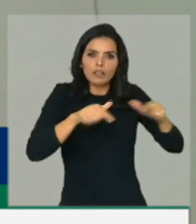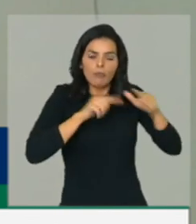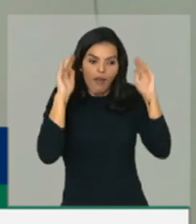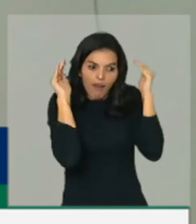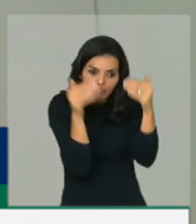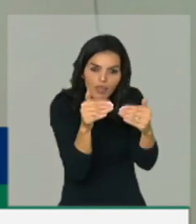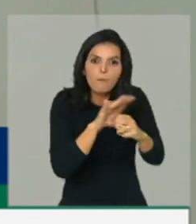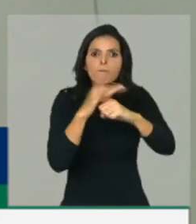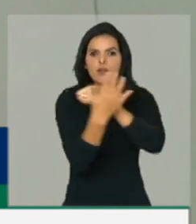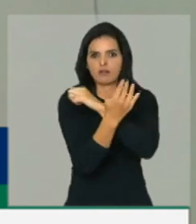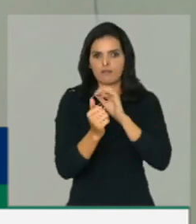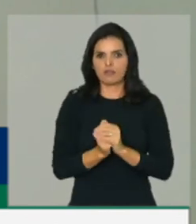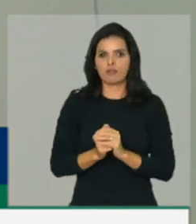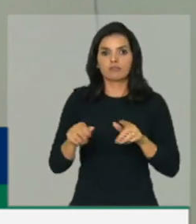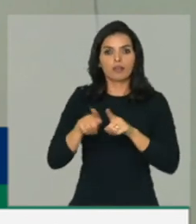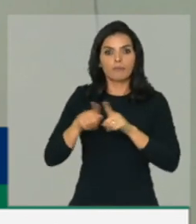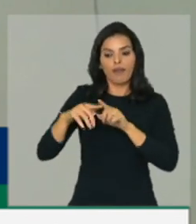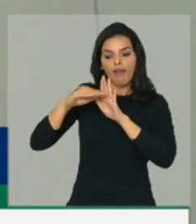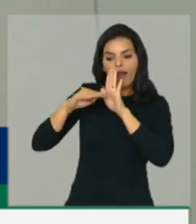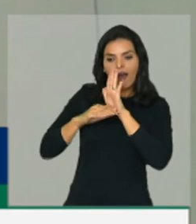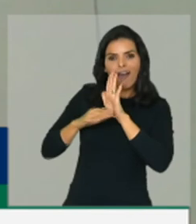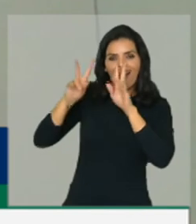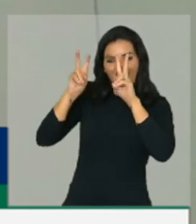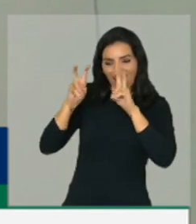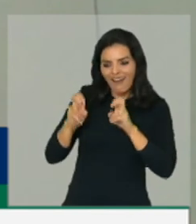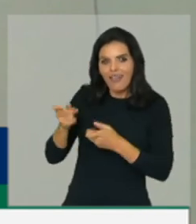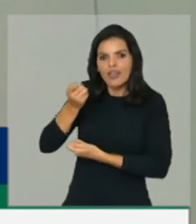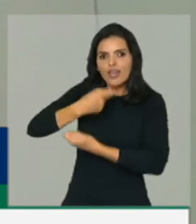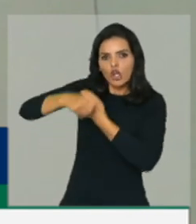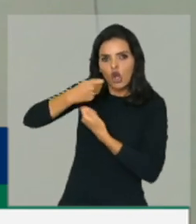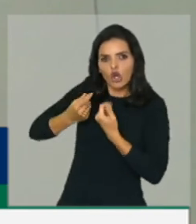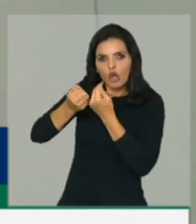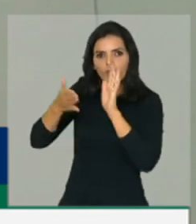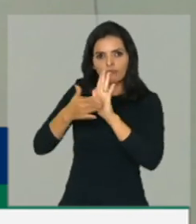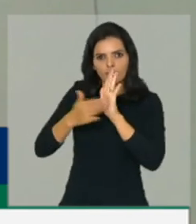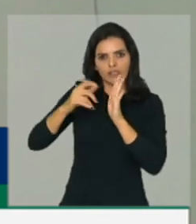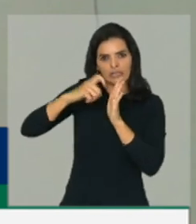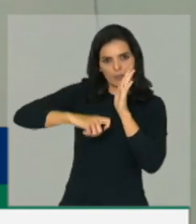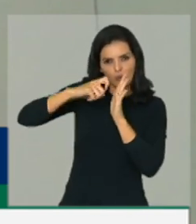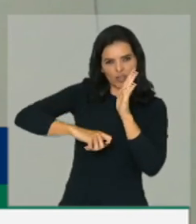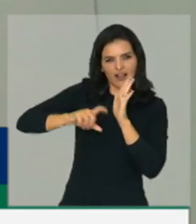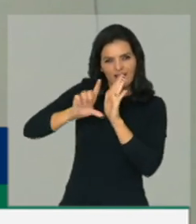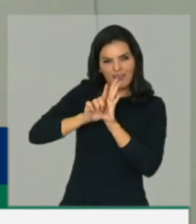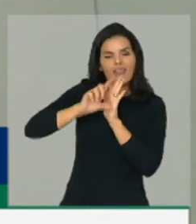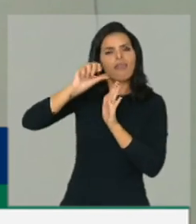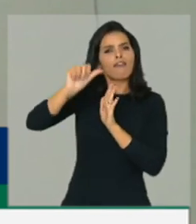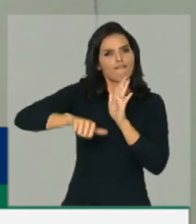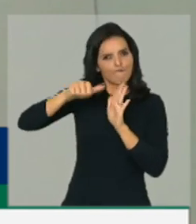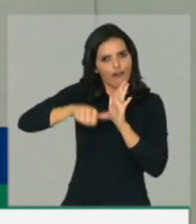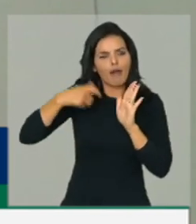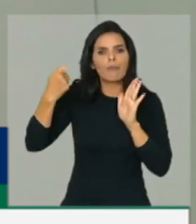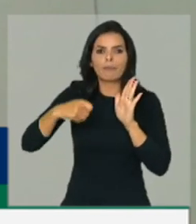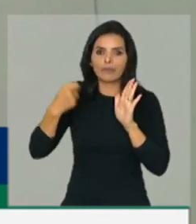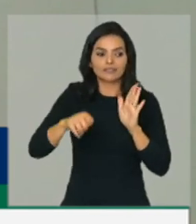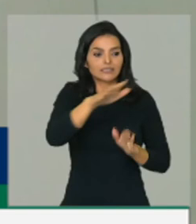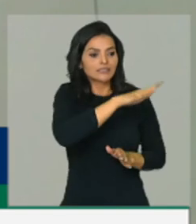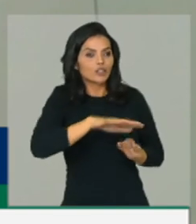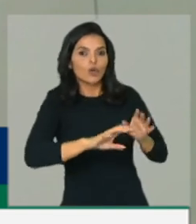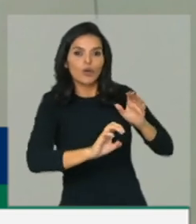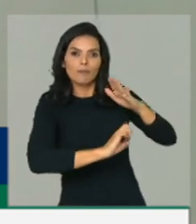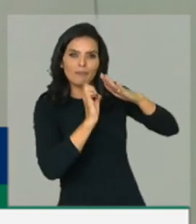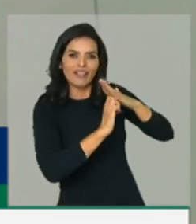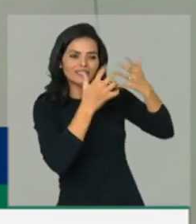atenção. Assim como a agenda econômica, as reformas tributárias tão esperada pelo setor produtivo do nosso